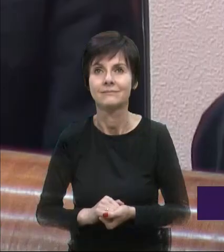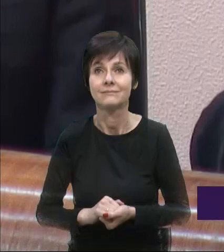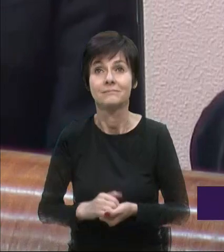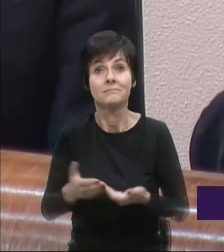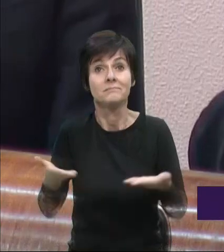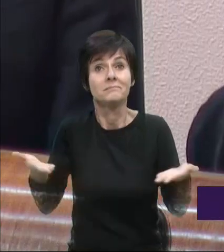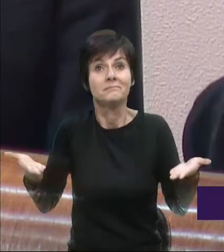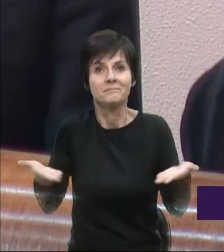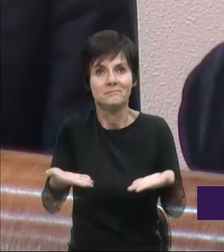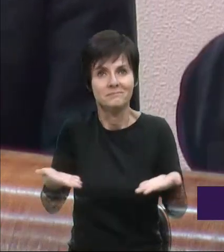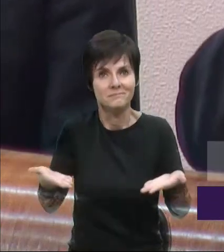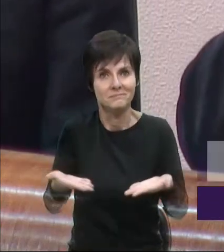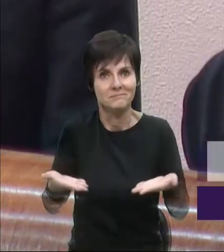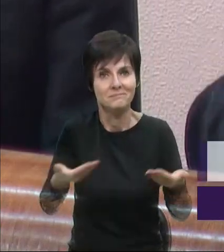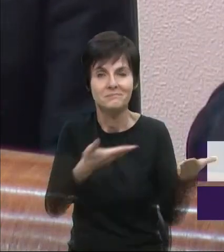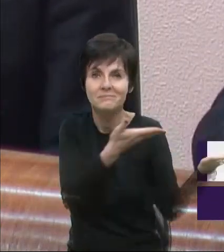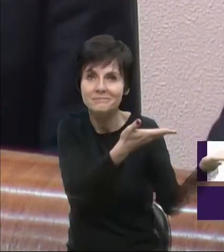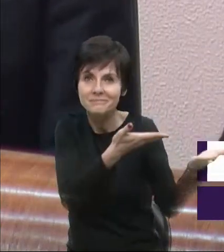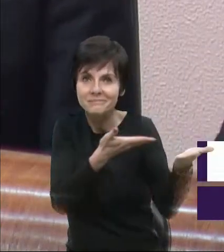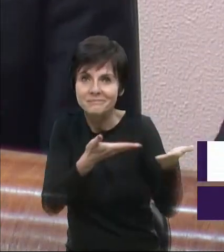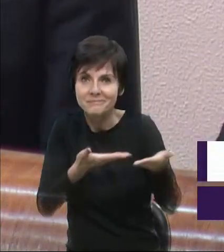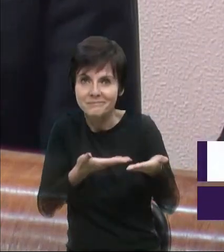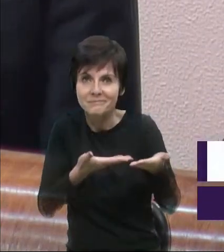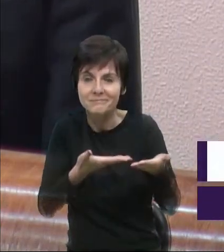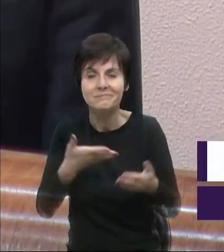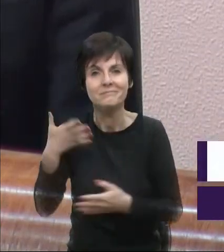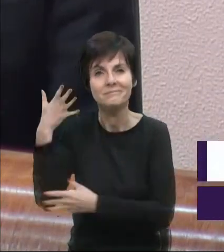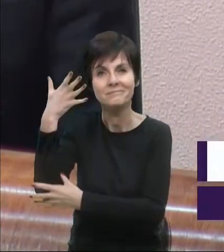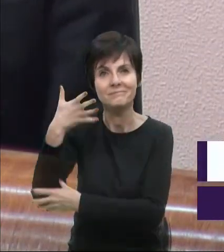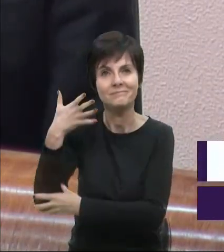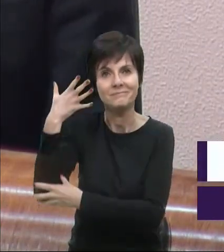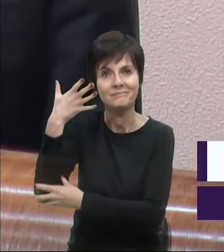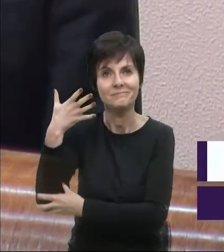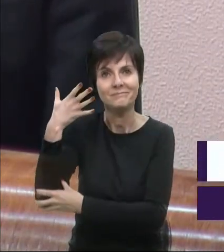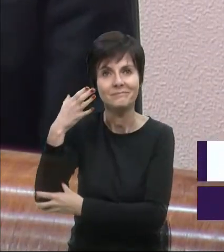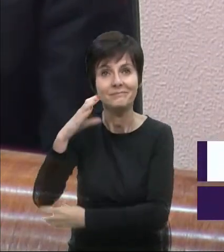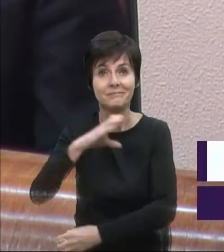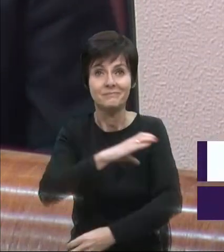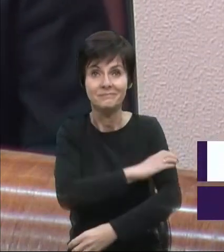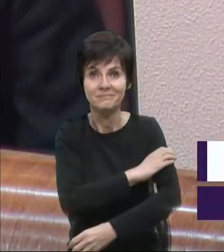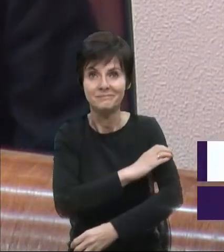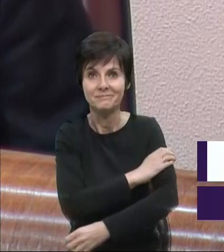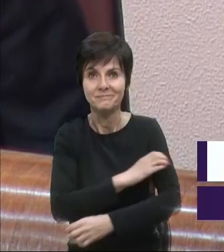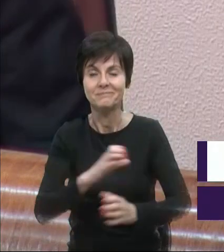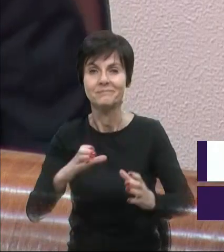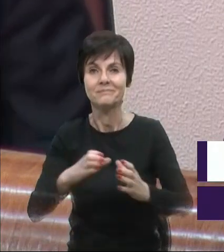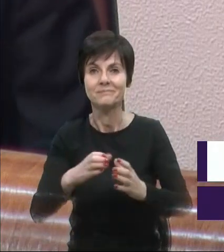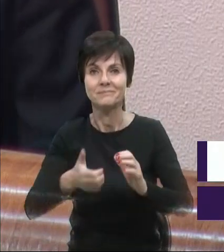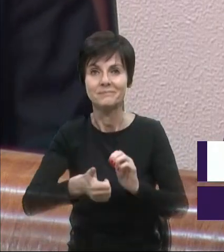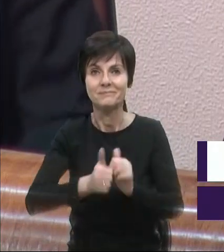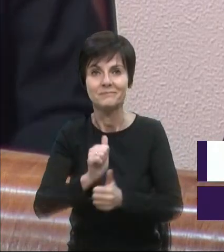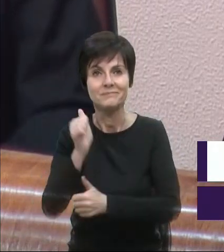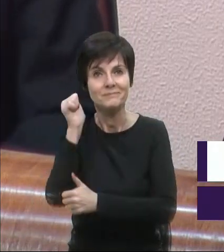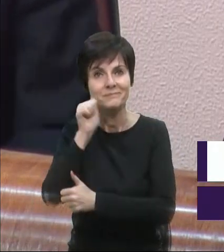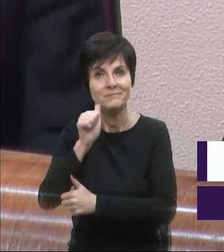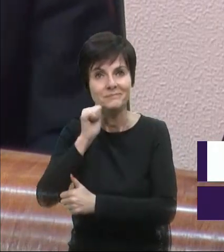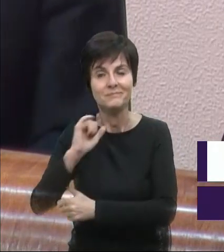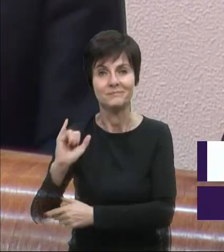Neste momento, convido para fazer seu pronunciamento a capitã do time feminino do Esporte Clube